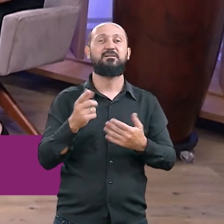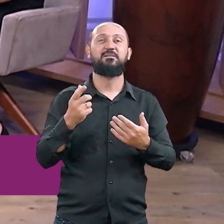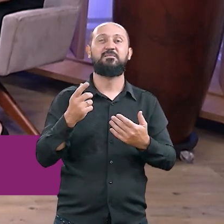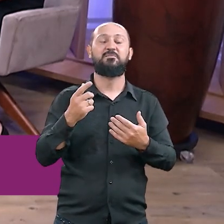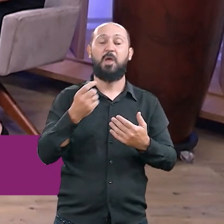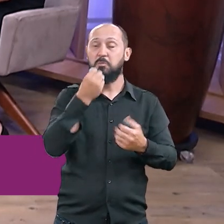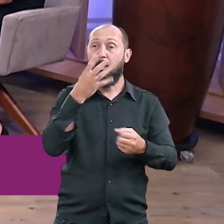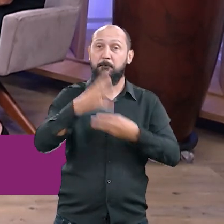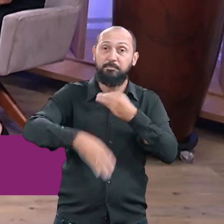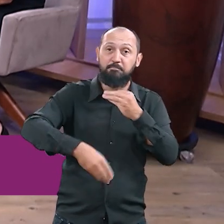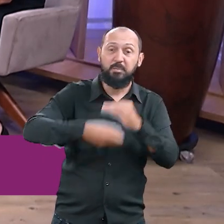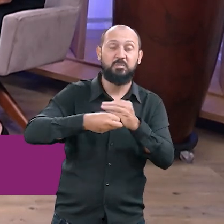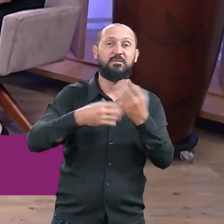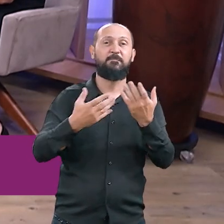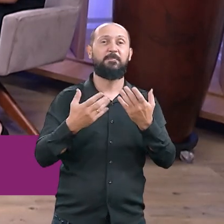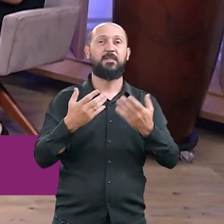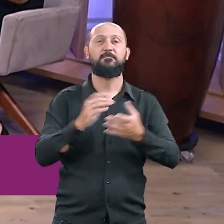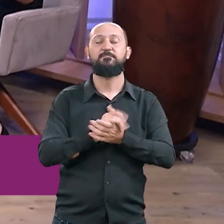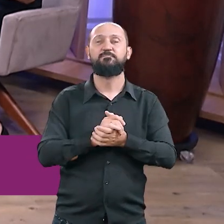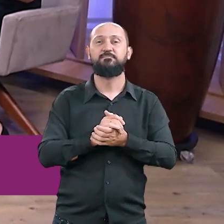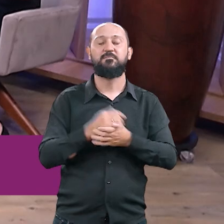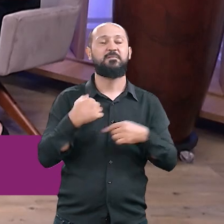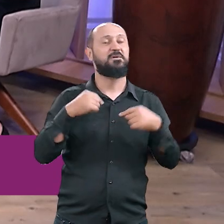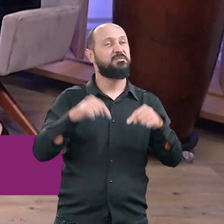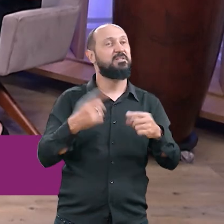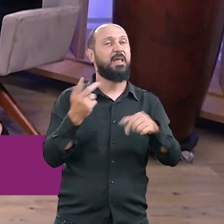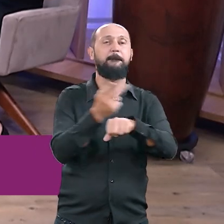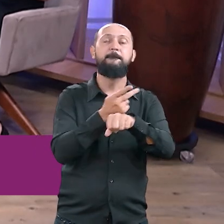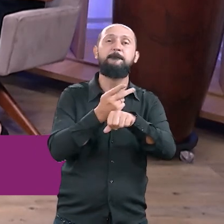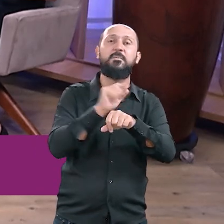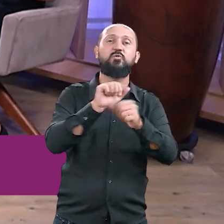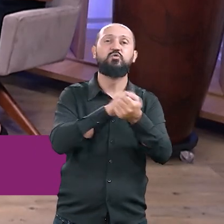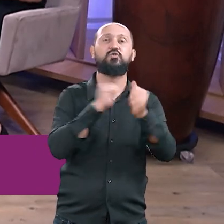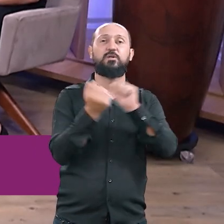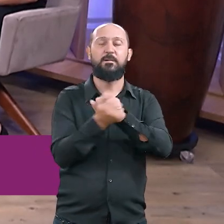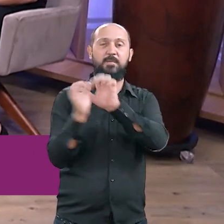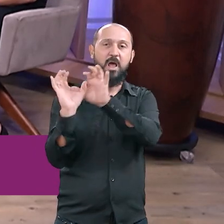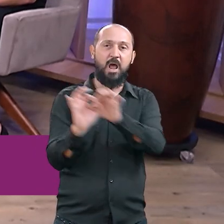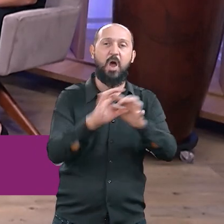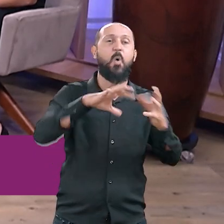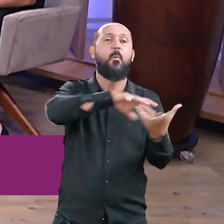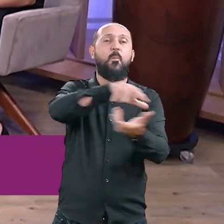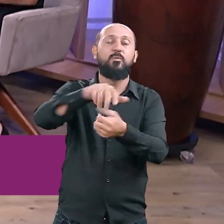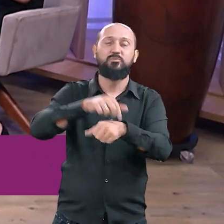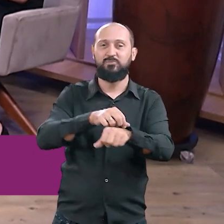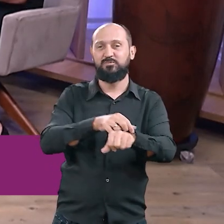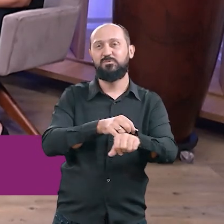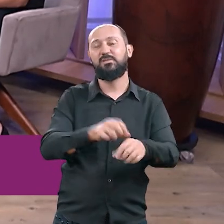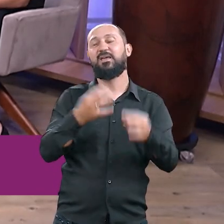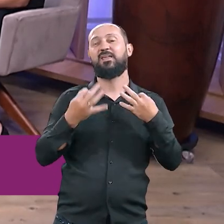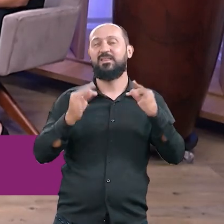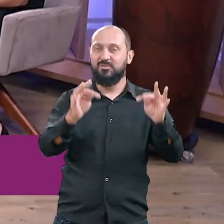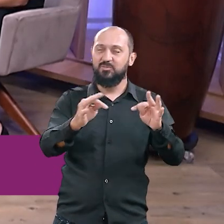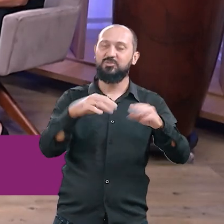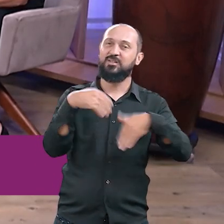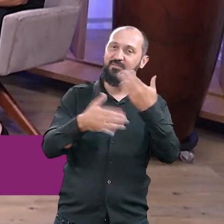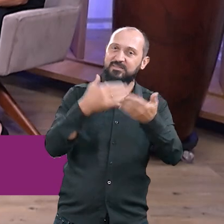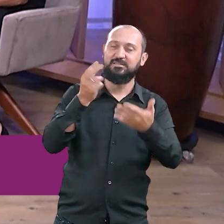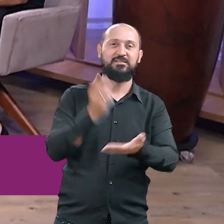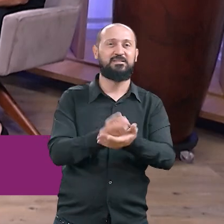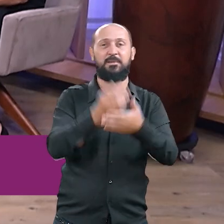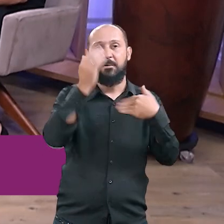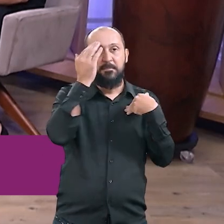para também recomendar produtos. Então mesmo que você feche o seu microfone, pode ser que continue aparecendo propaganda de micro-ondas para você. Com certeza, e a